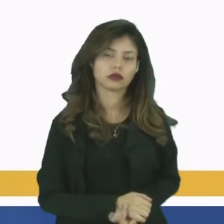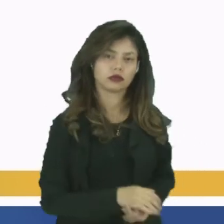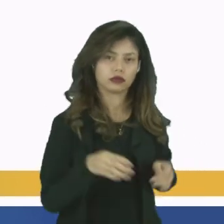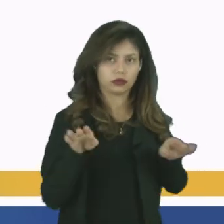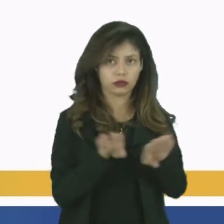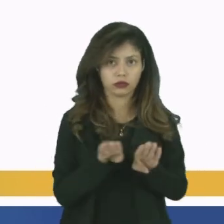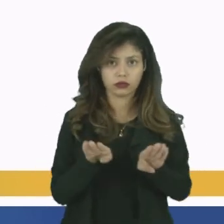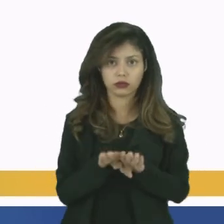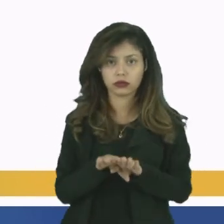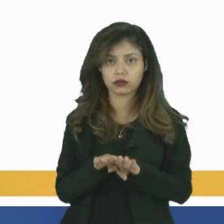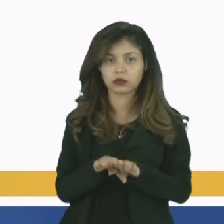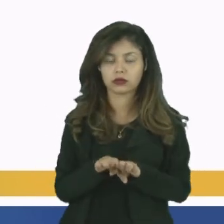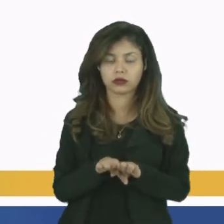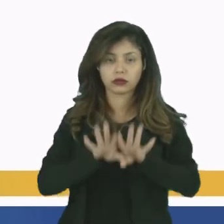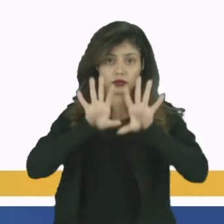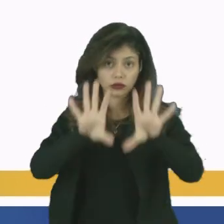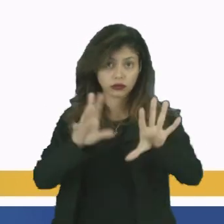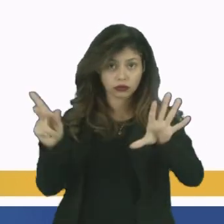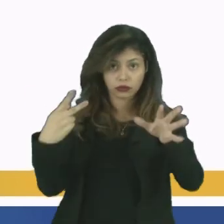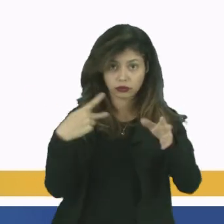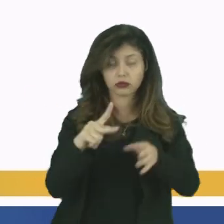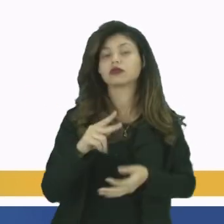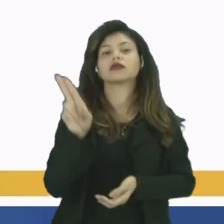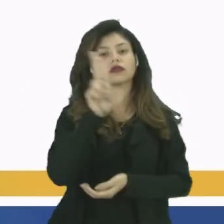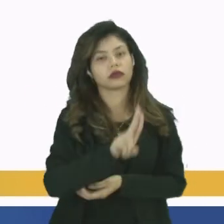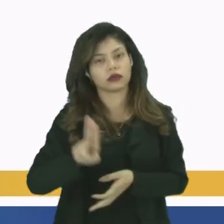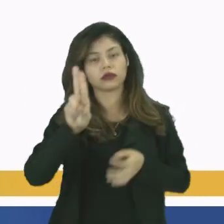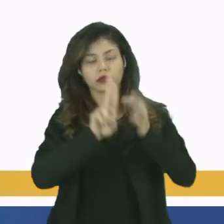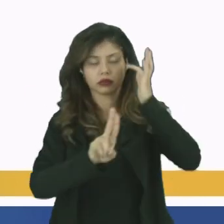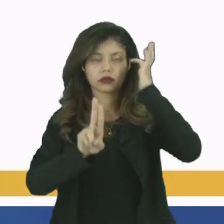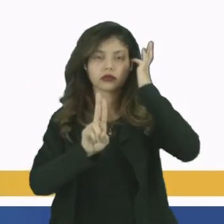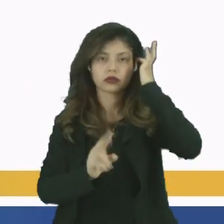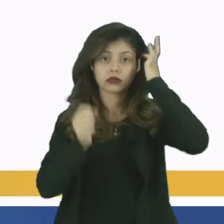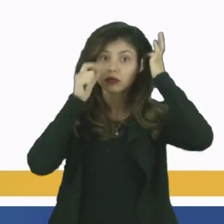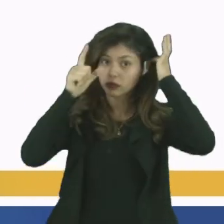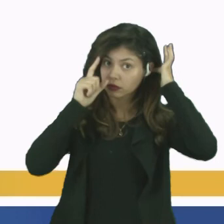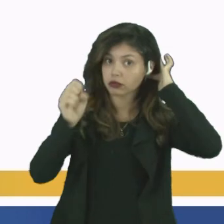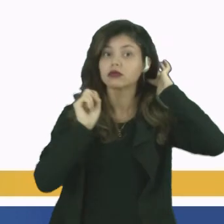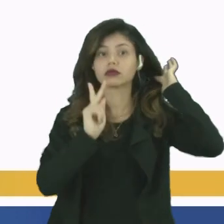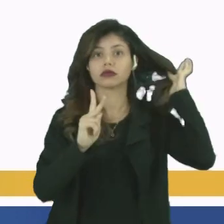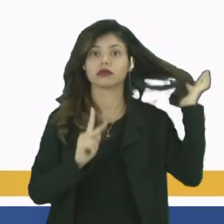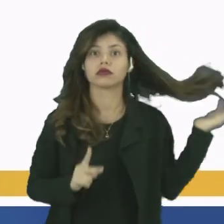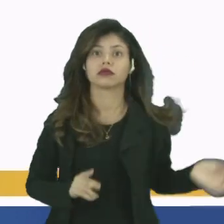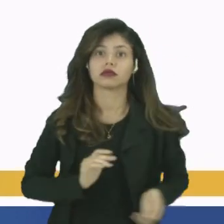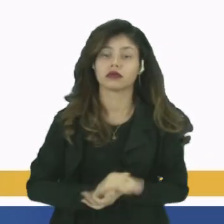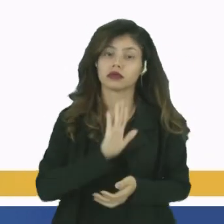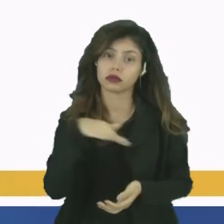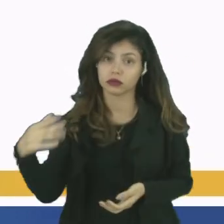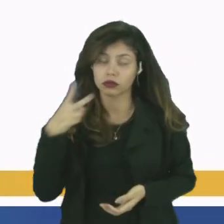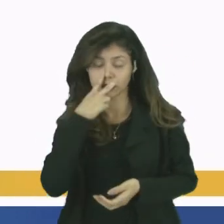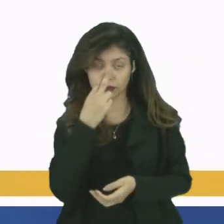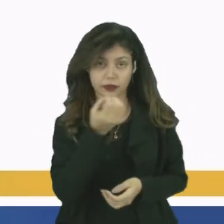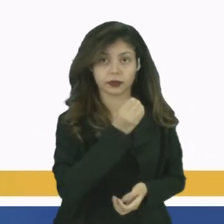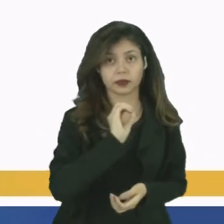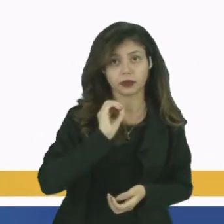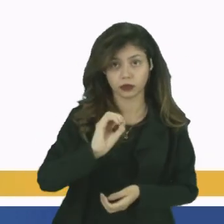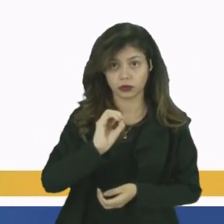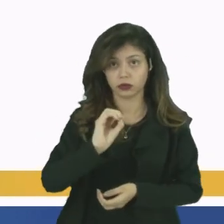Então, fica a seu critério utilizar essa observação. Então, quando aparecer o